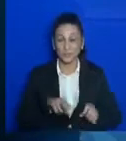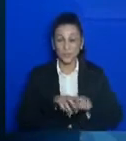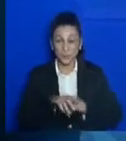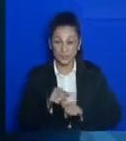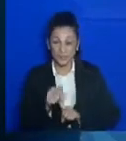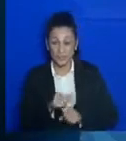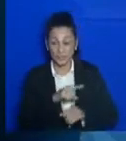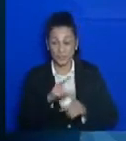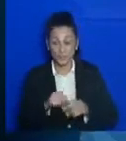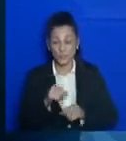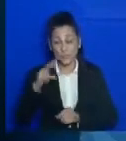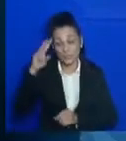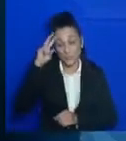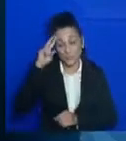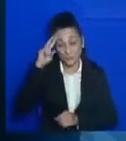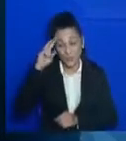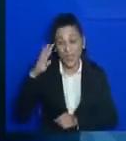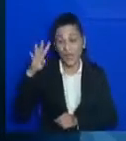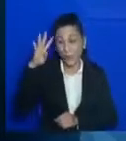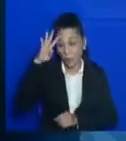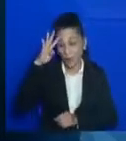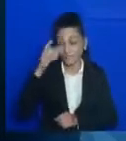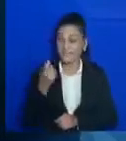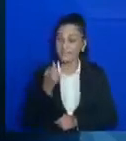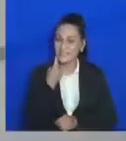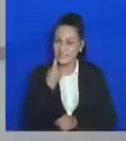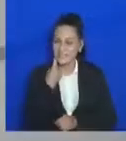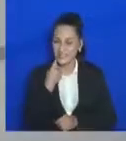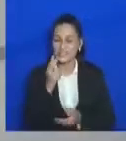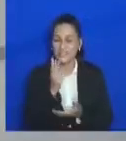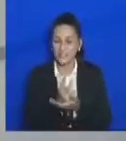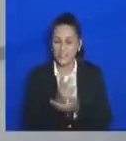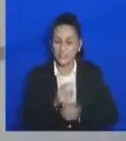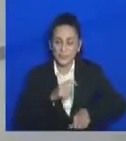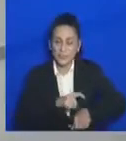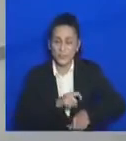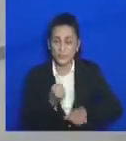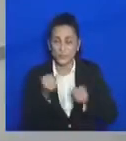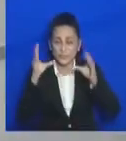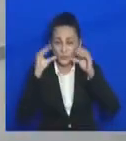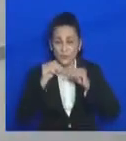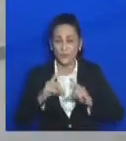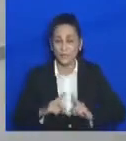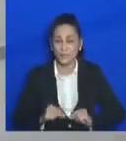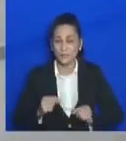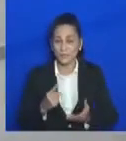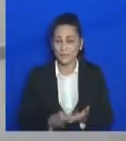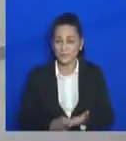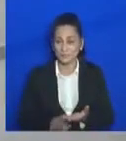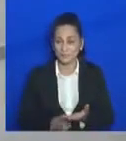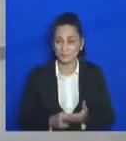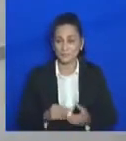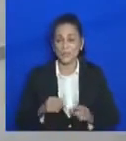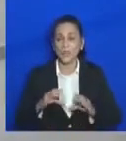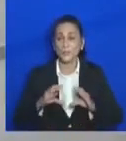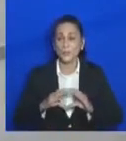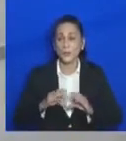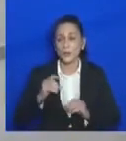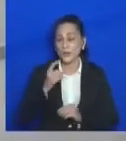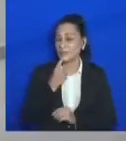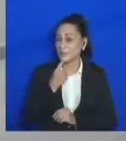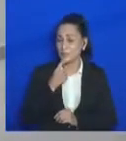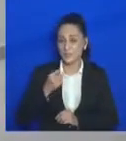Super 7 com sorteios às segundas, quartas e sextas, sempre a partir das 8 da noite, no horário de Brasília.